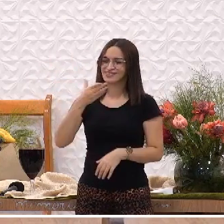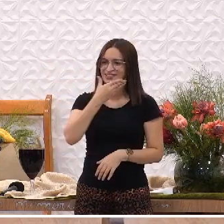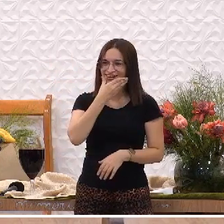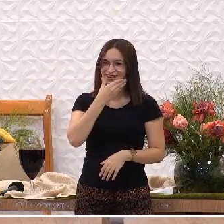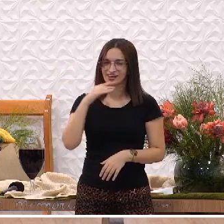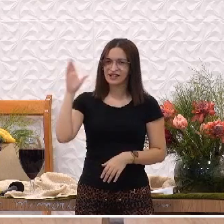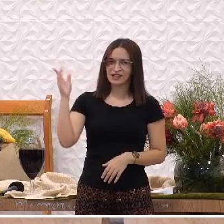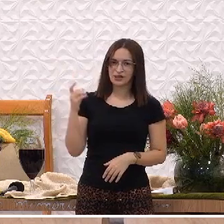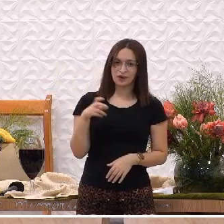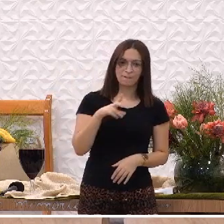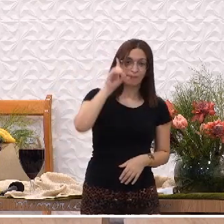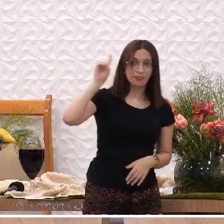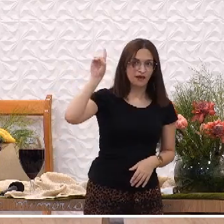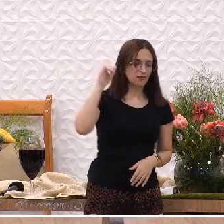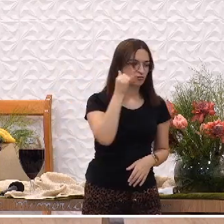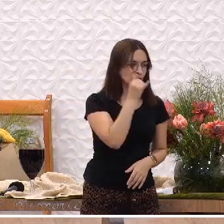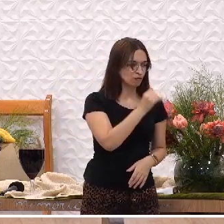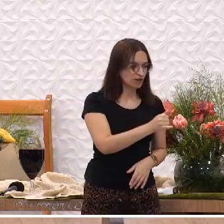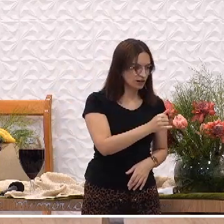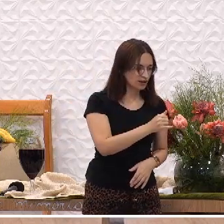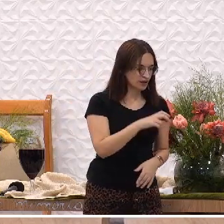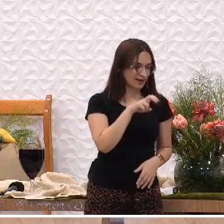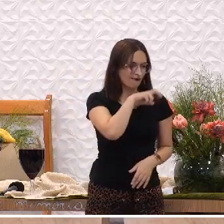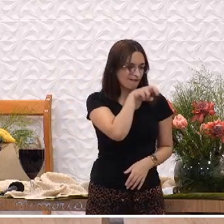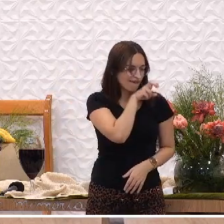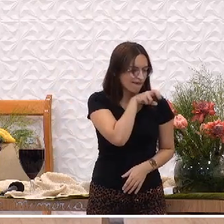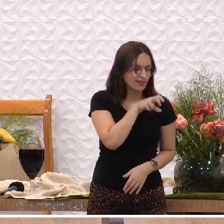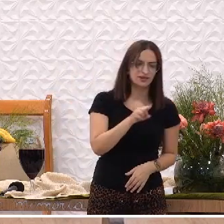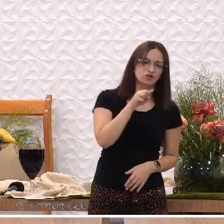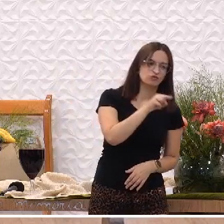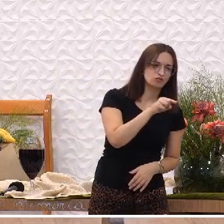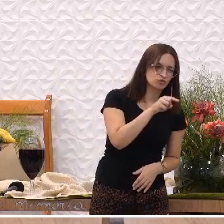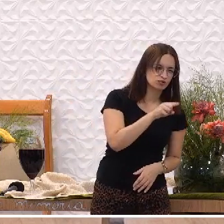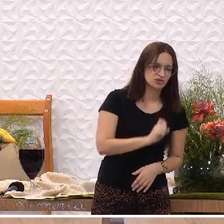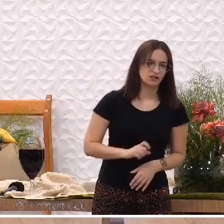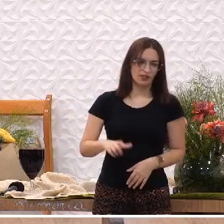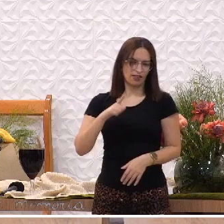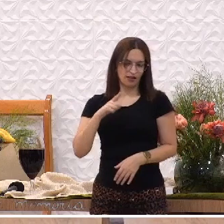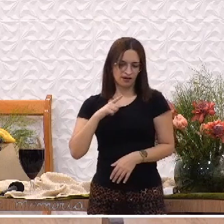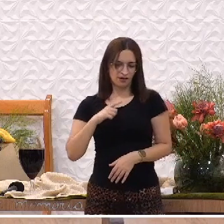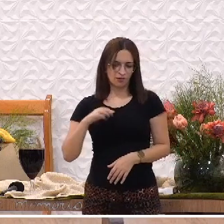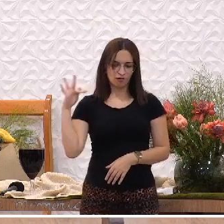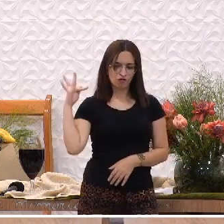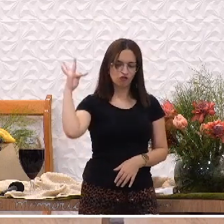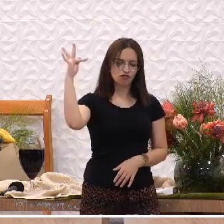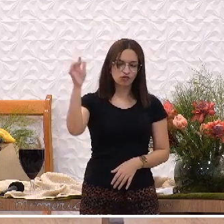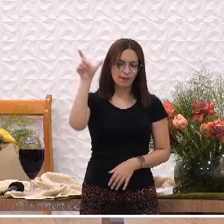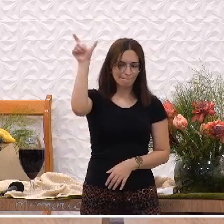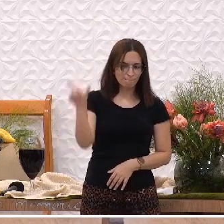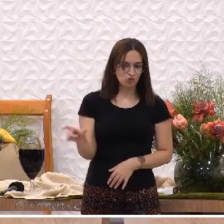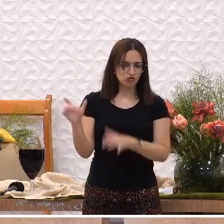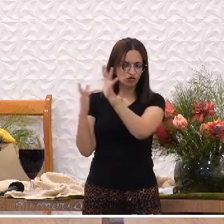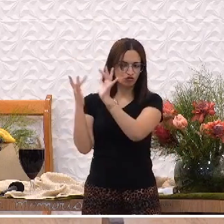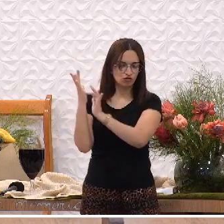Jesus. Quando Ele também disse que os descendentes de Abraão seriam o povo dele e que em Abraão seriam